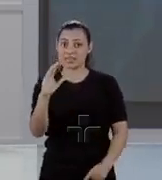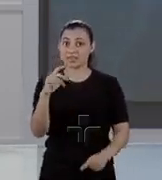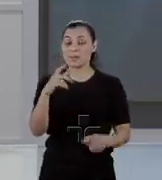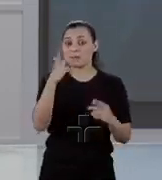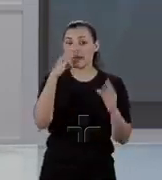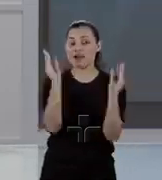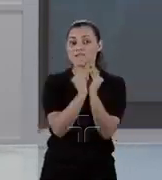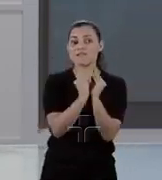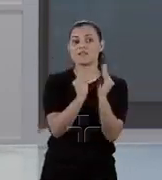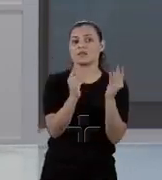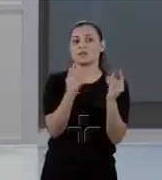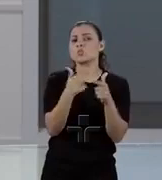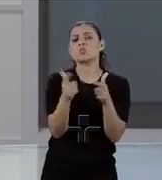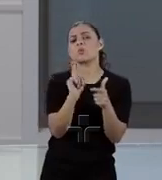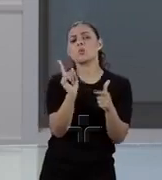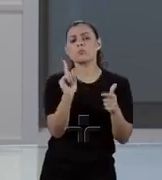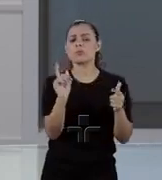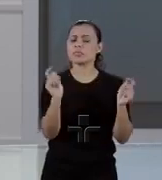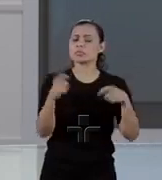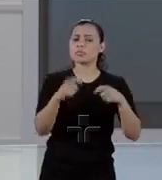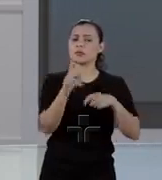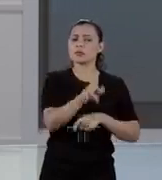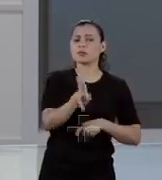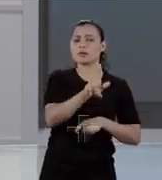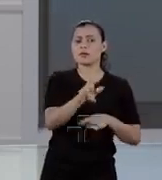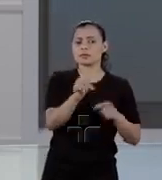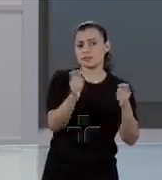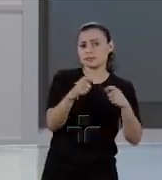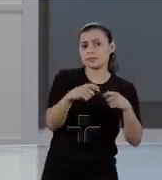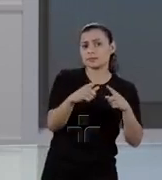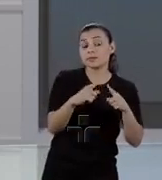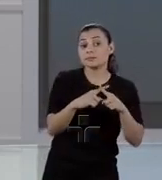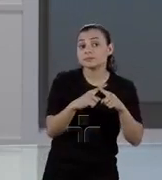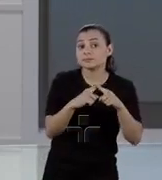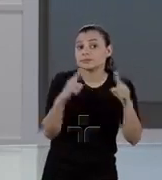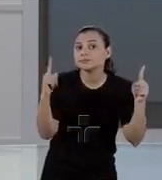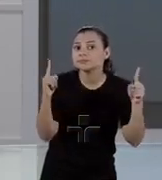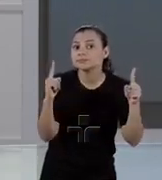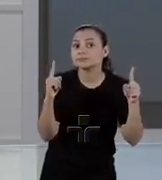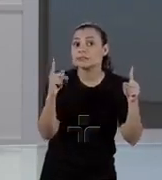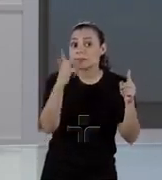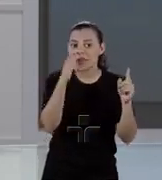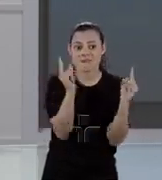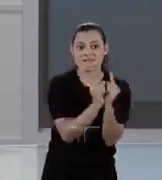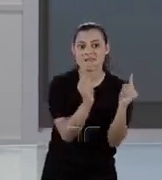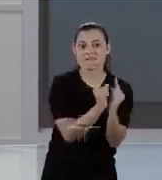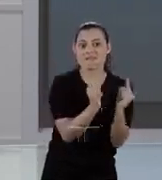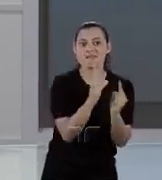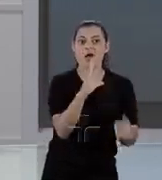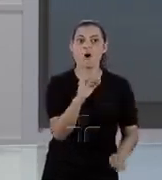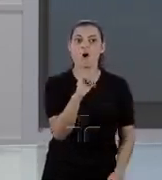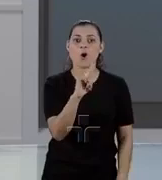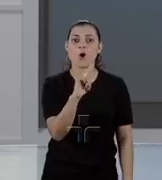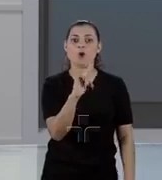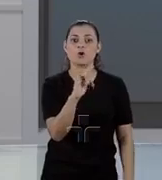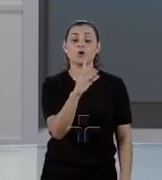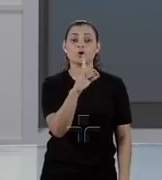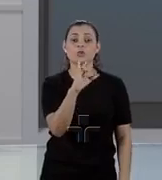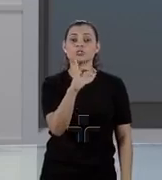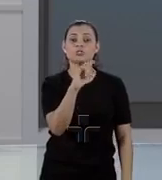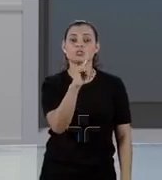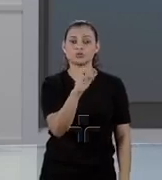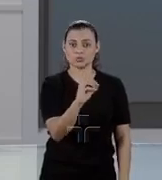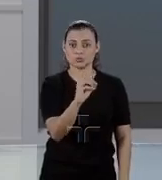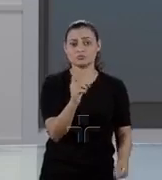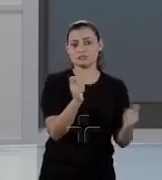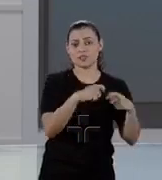Eu não acho que isso seja um problema. Essa coisa da abreviação não é um problema, porque isso vai criando um código. O problema é quando falta vírgulas. E as pessoas